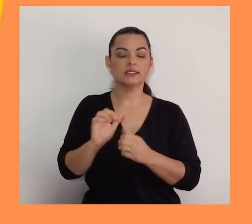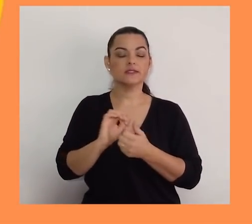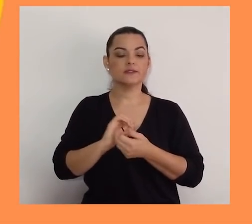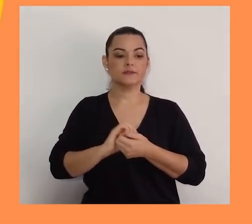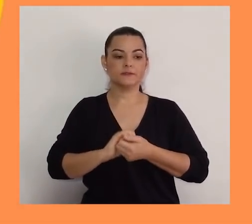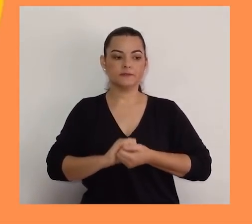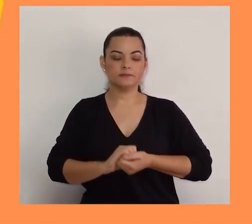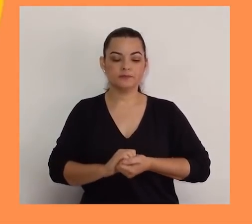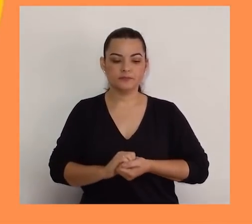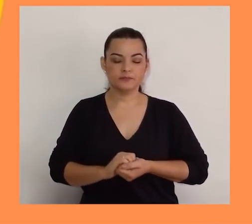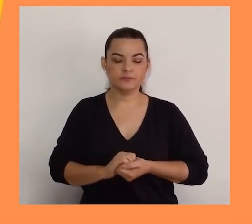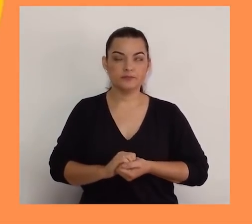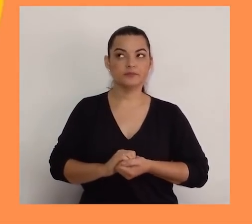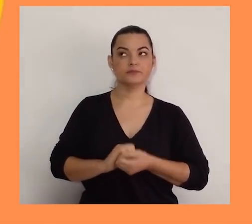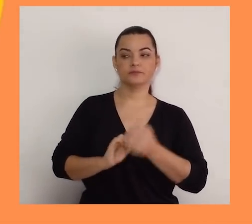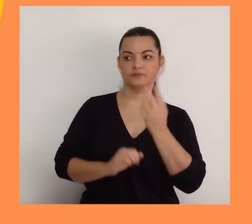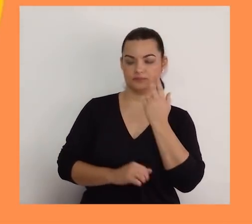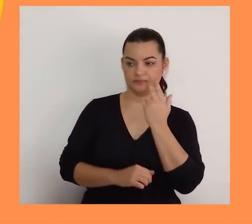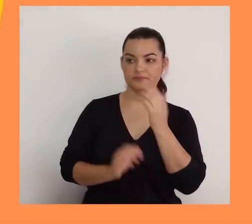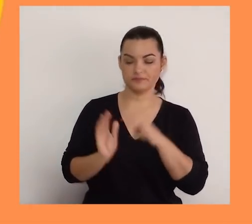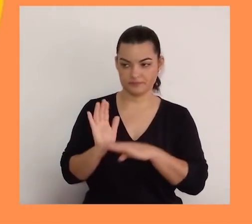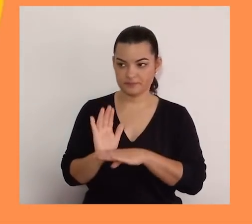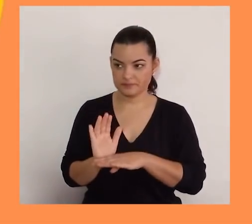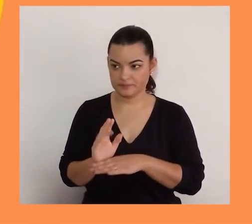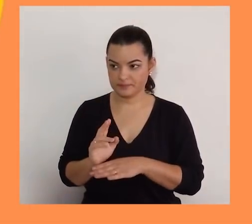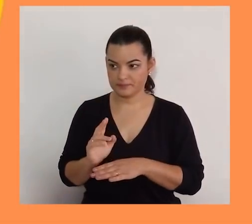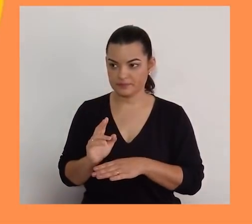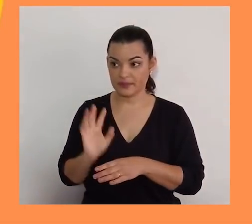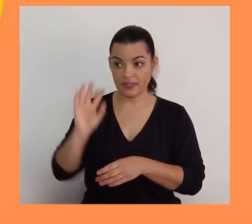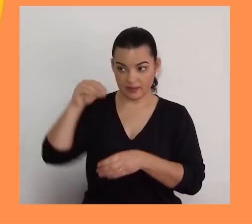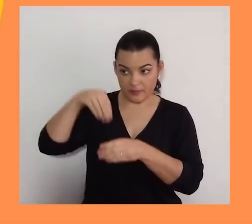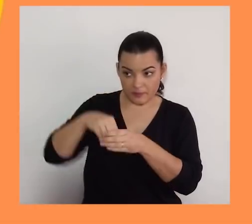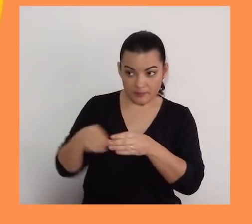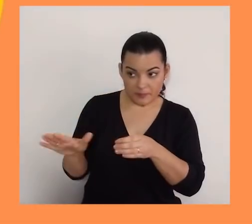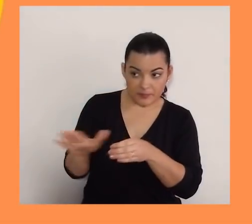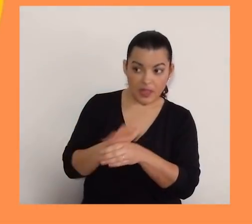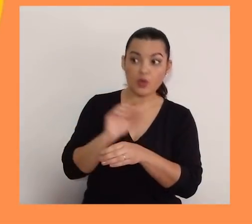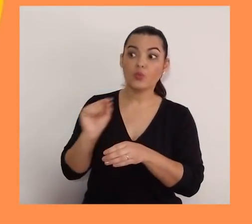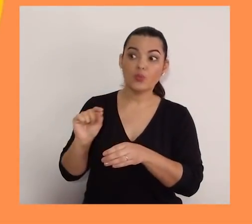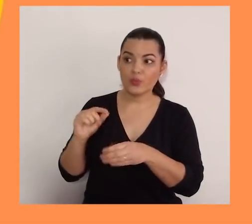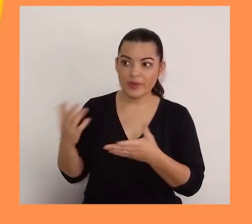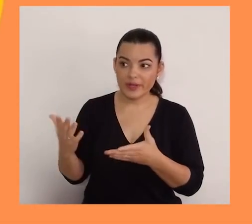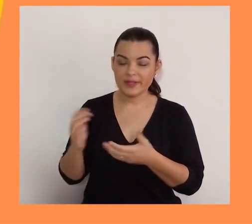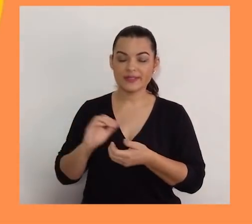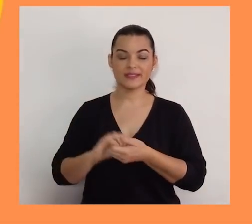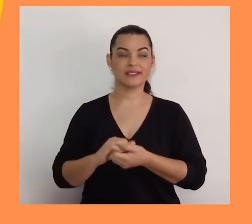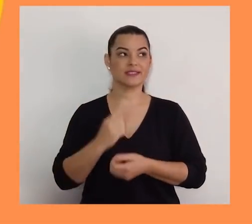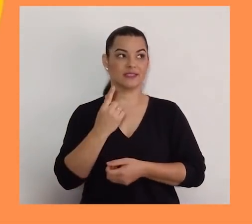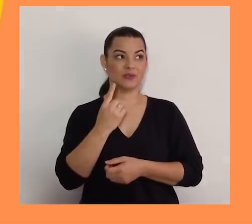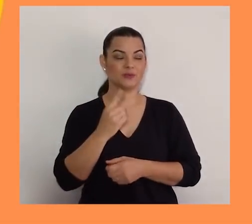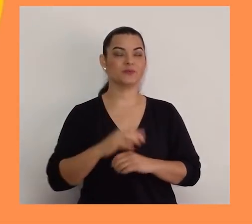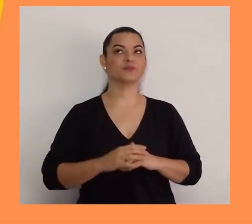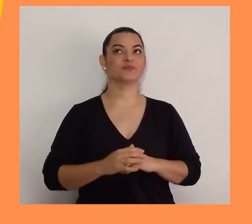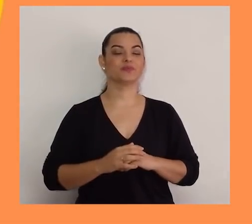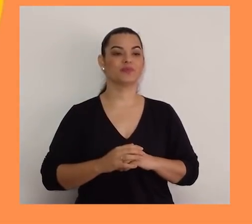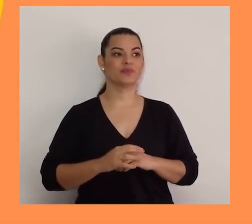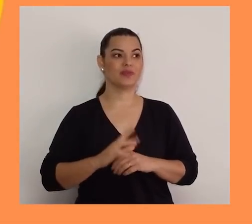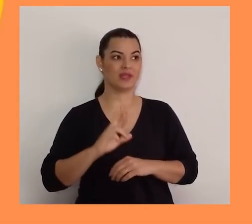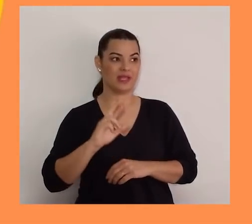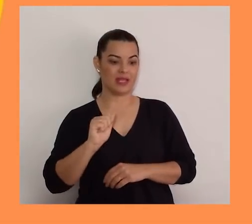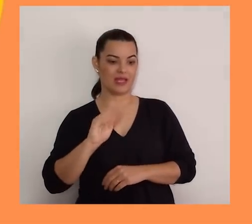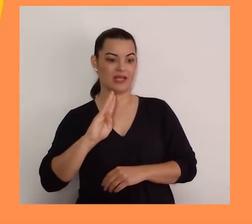Saiu para a horta. o vô saiu para